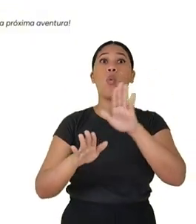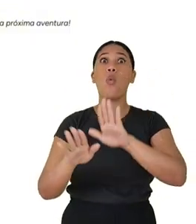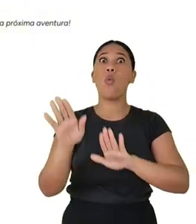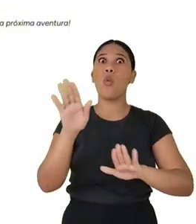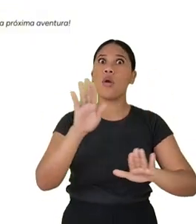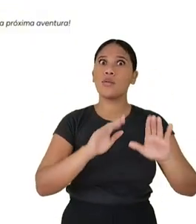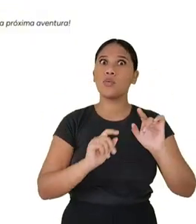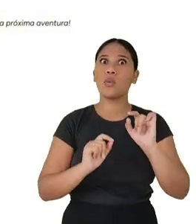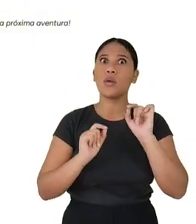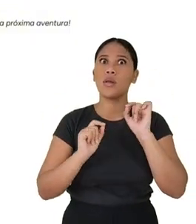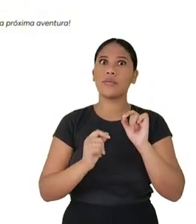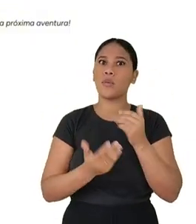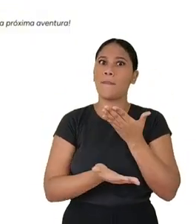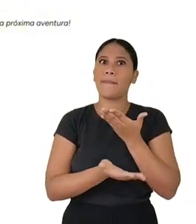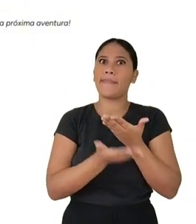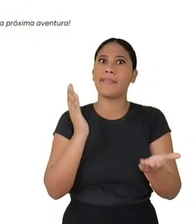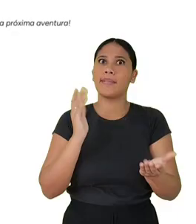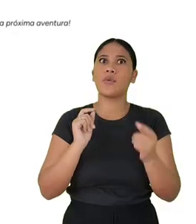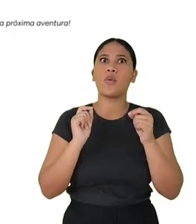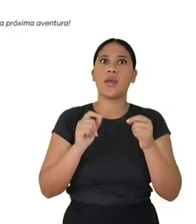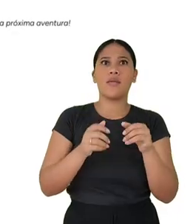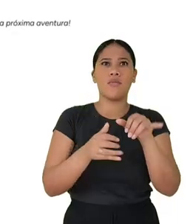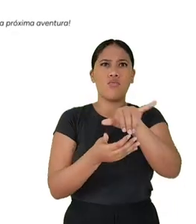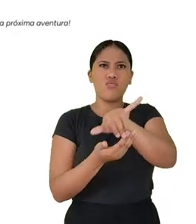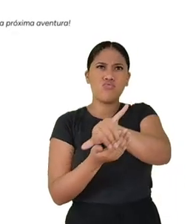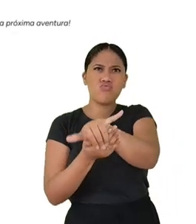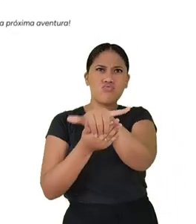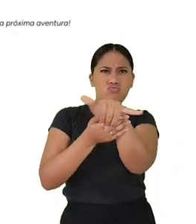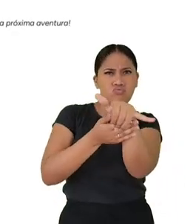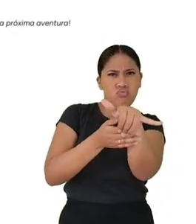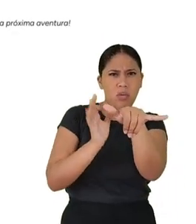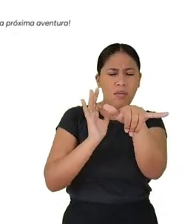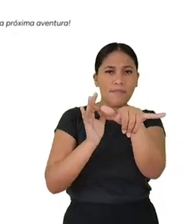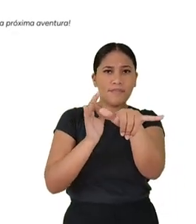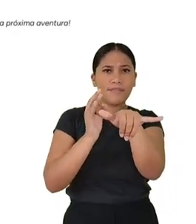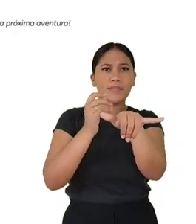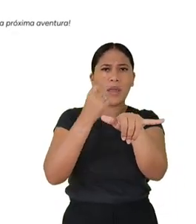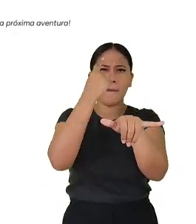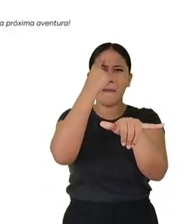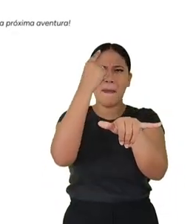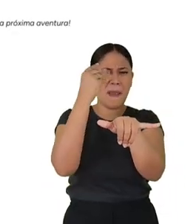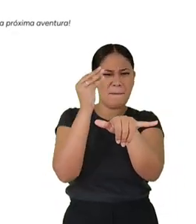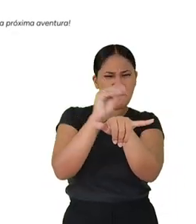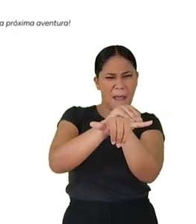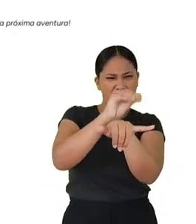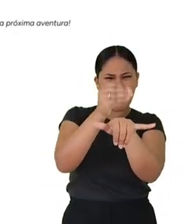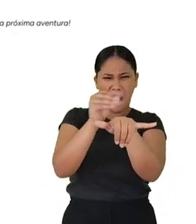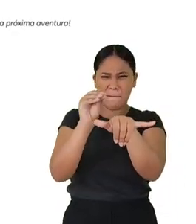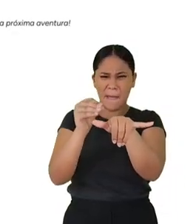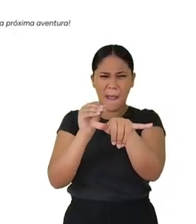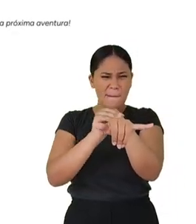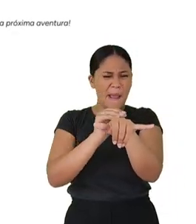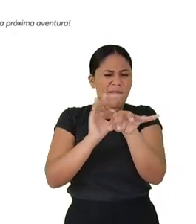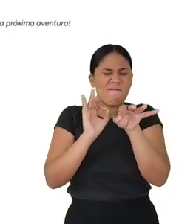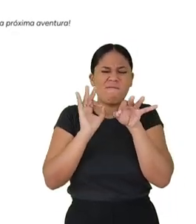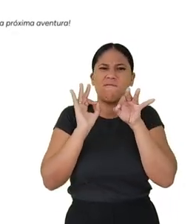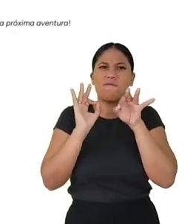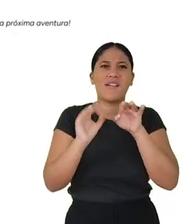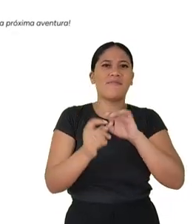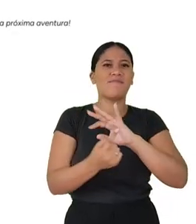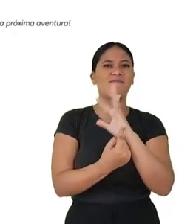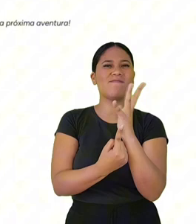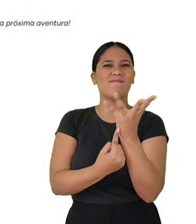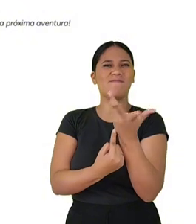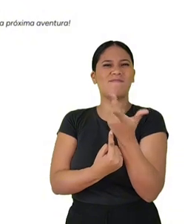decorar o seu avião. Tome cuidado para não perder a aerodinâmica dele. Deixe sua criatividade voar alto